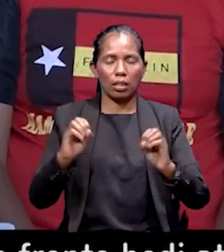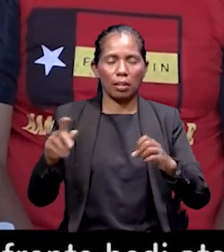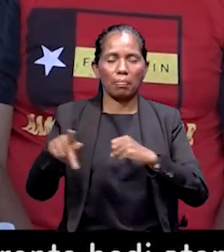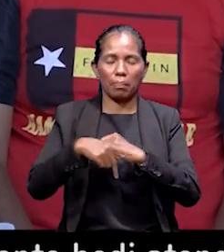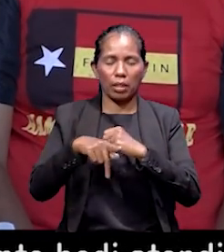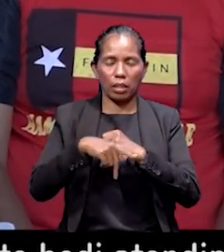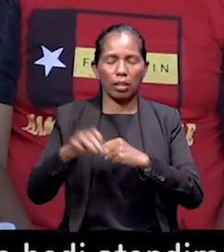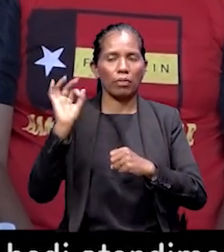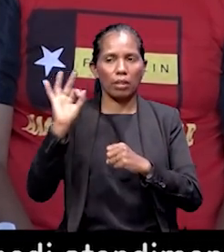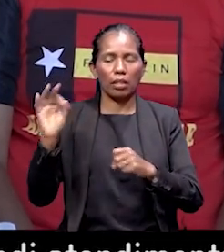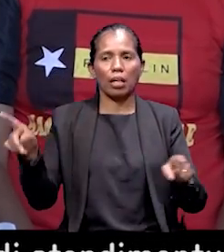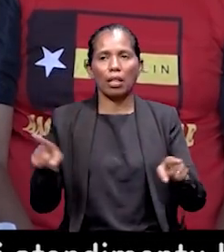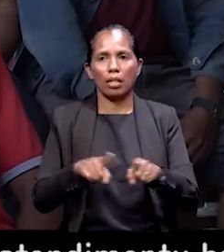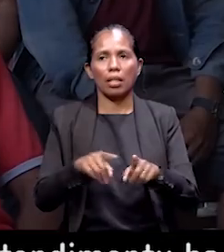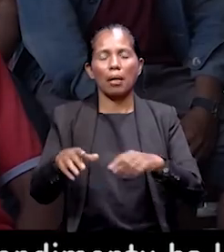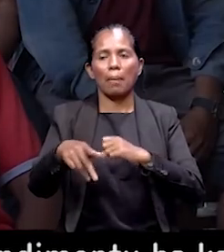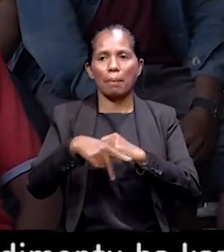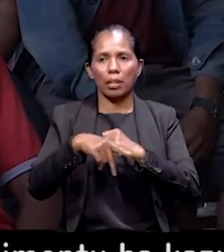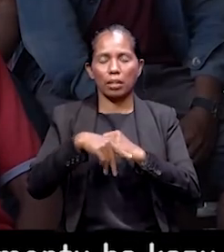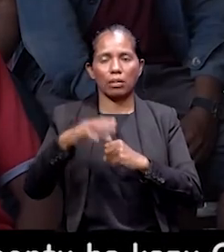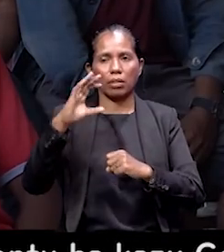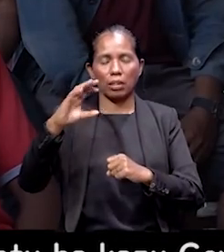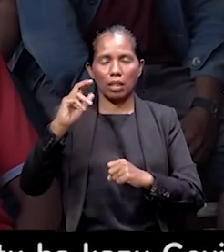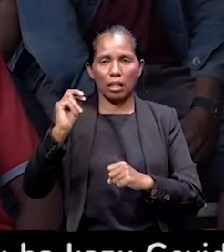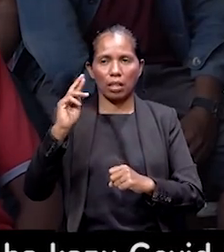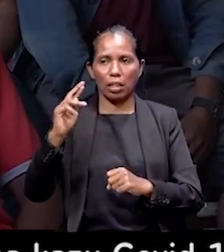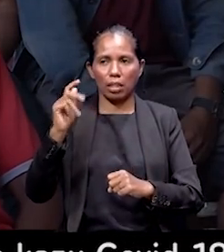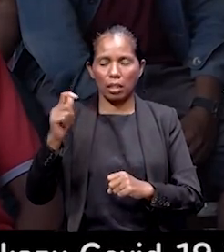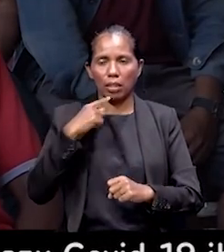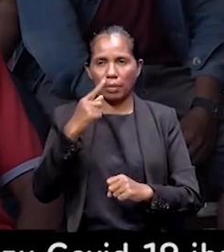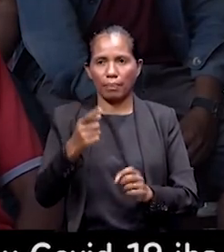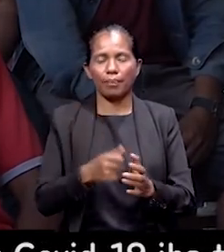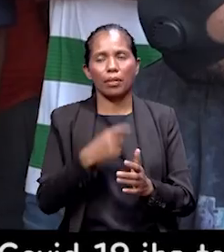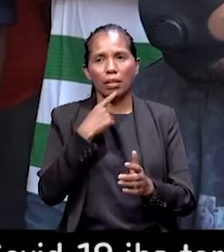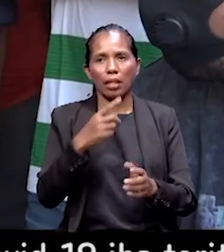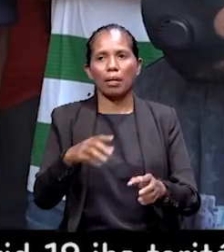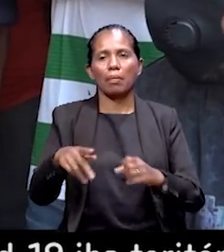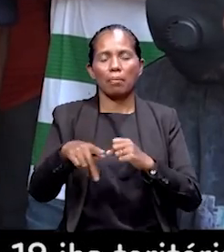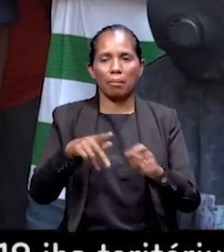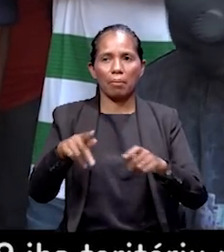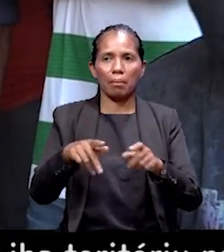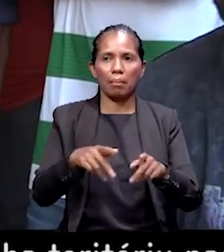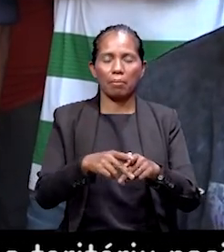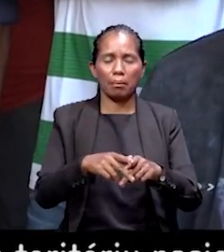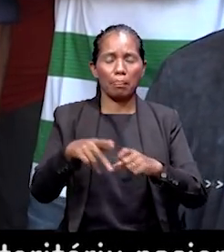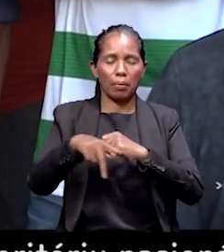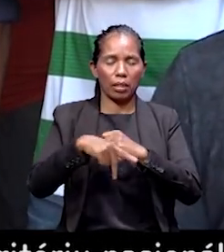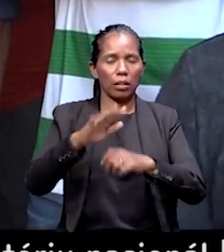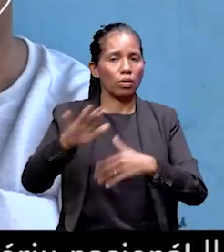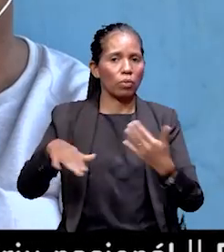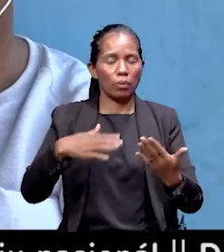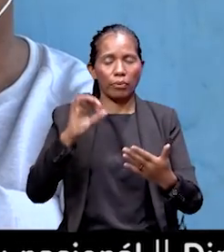Fretilin, maibe militante sira husi Partido CNRT nian Rasik. Coordenador nemos apela ba militante hotu, Partido Fretilin ia